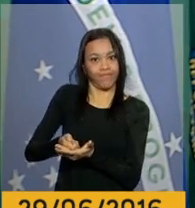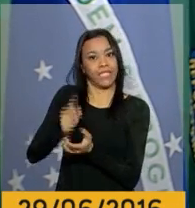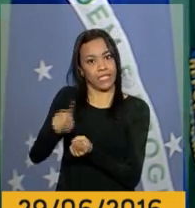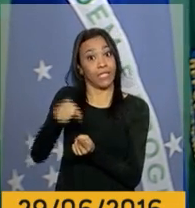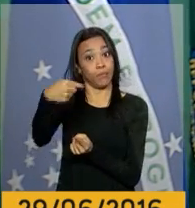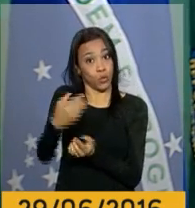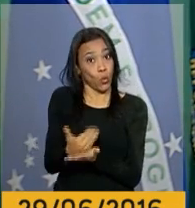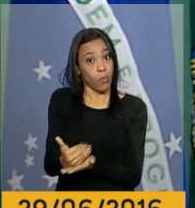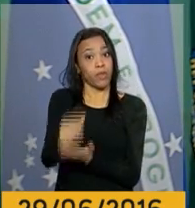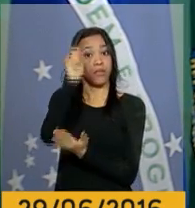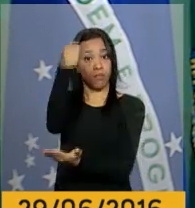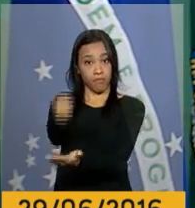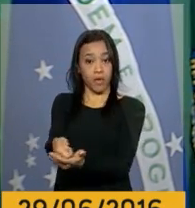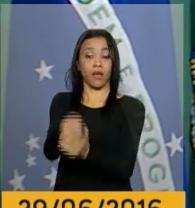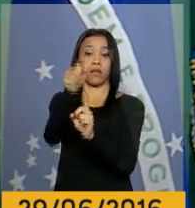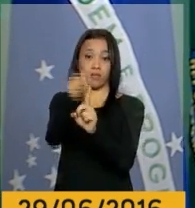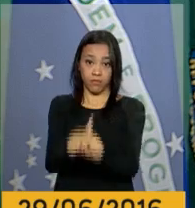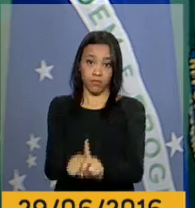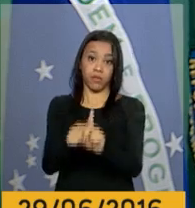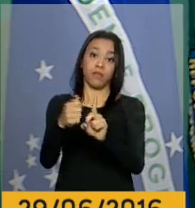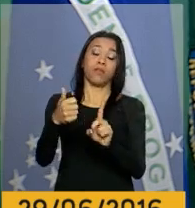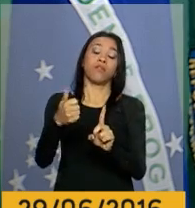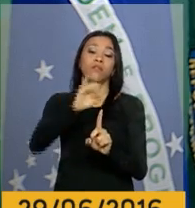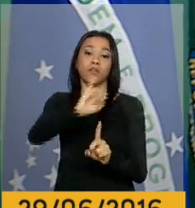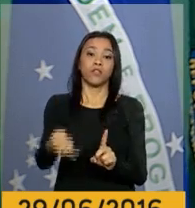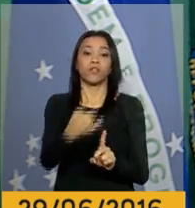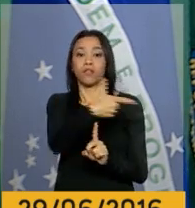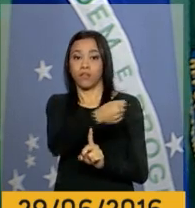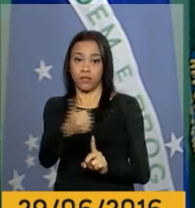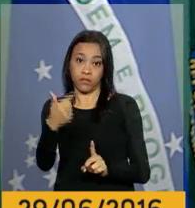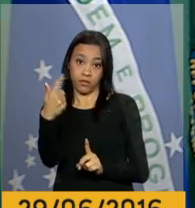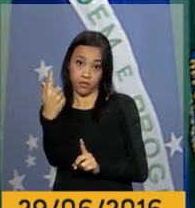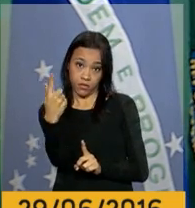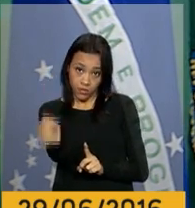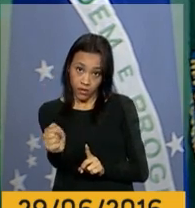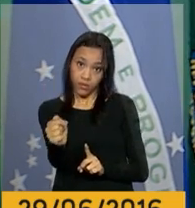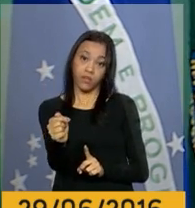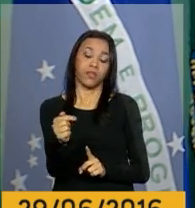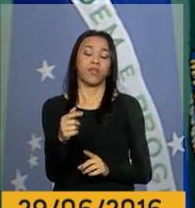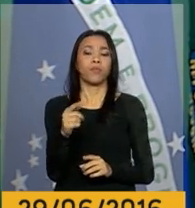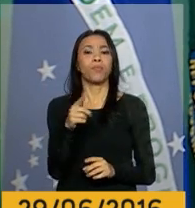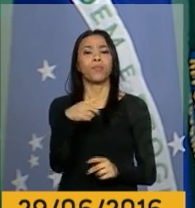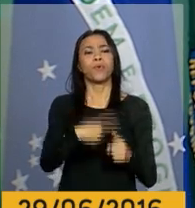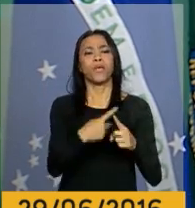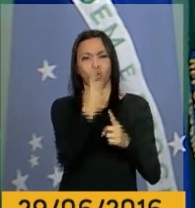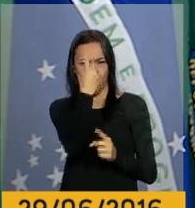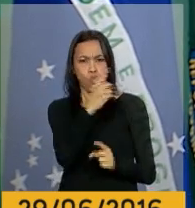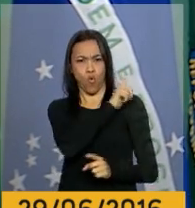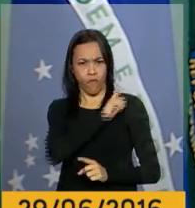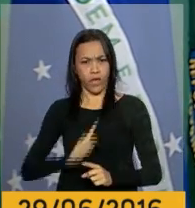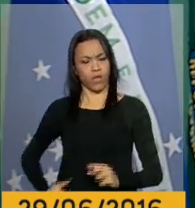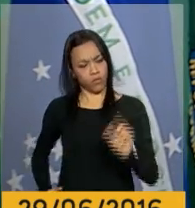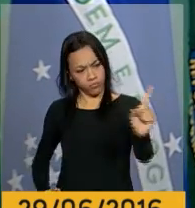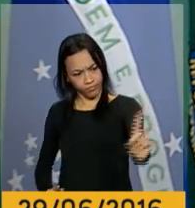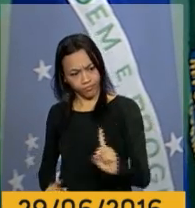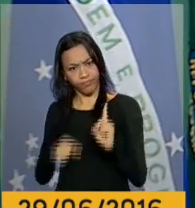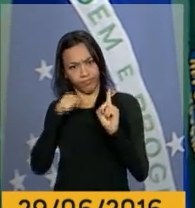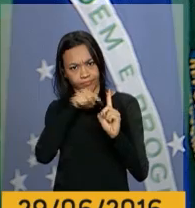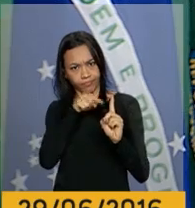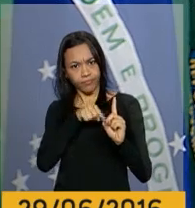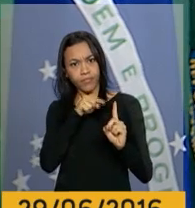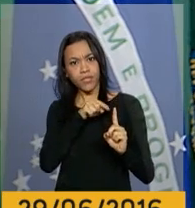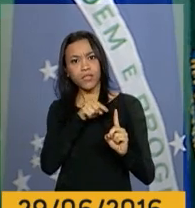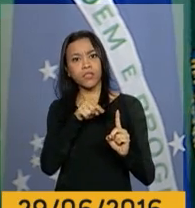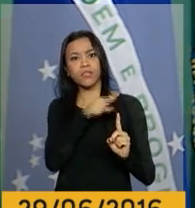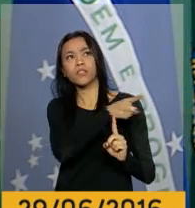Serão praticamente, né, governador Hollenberg, que foi até o anfitrião dos governadores que aqui estiveram conosco, os 27 estados